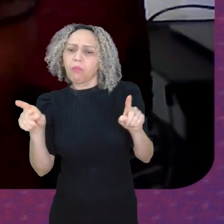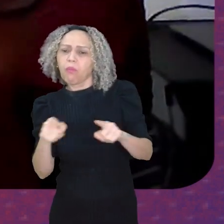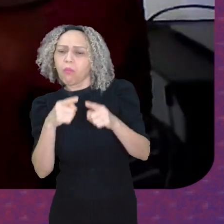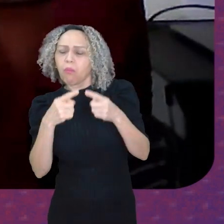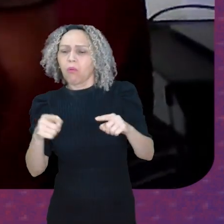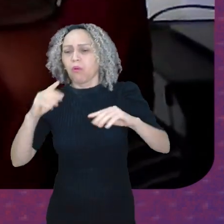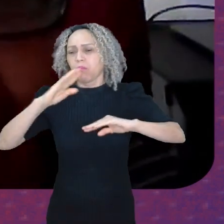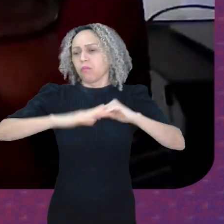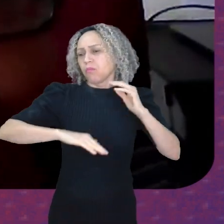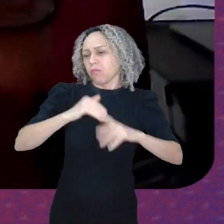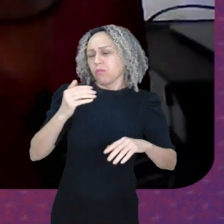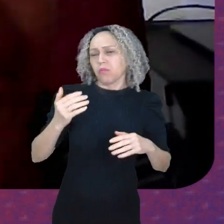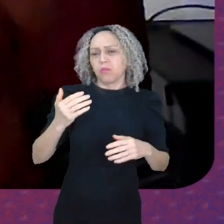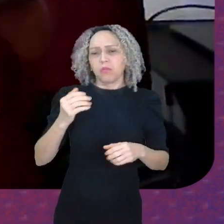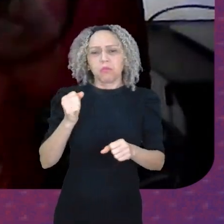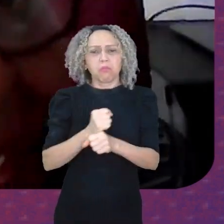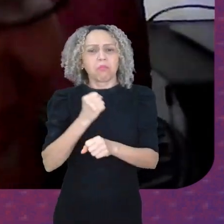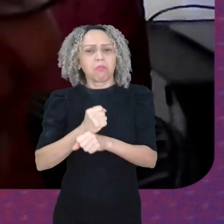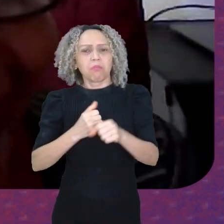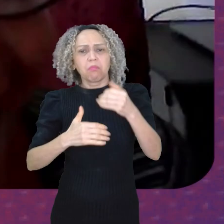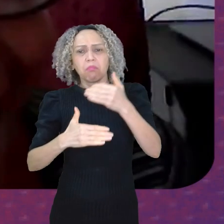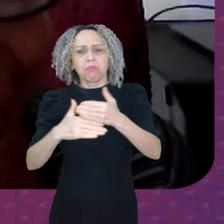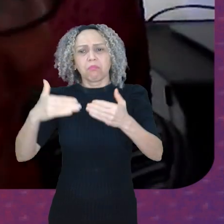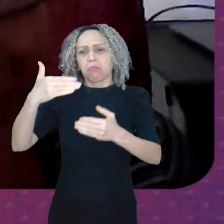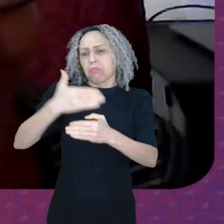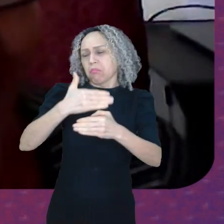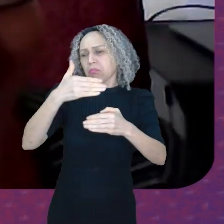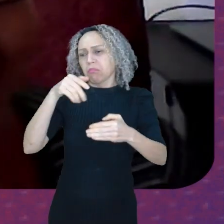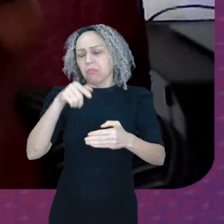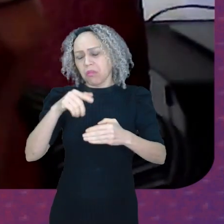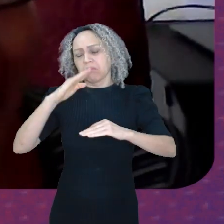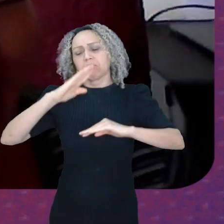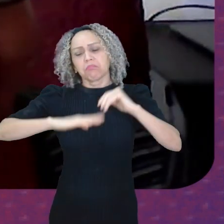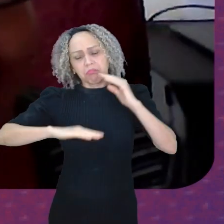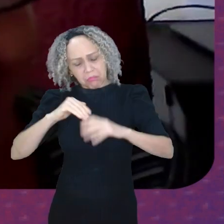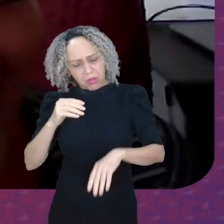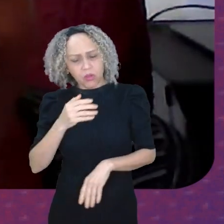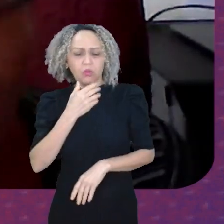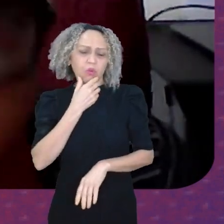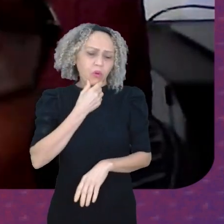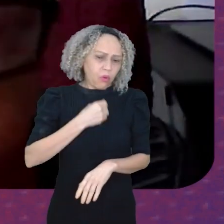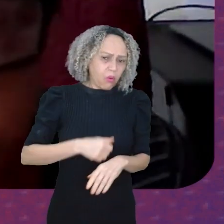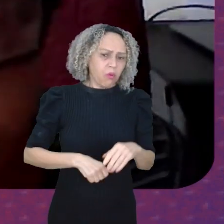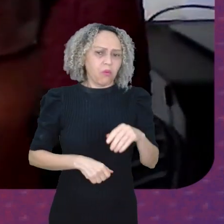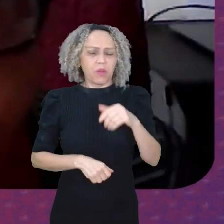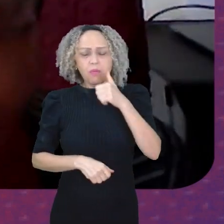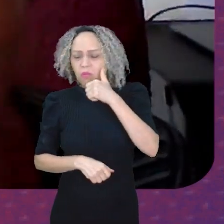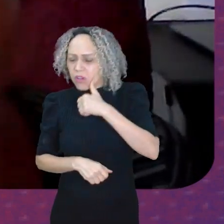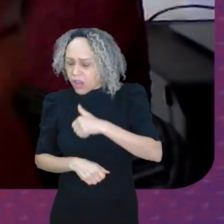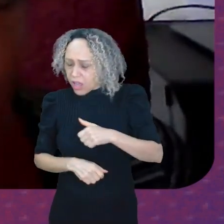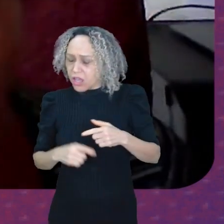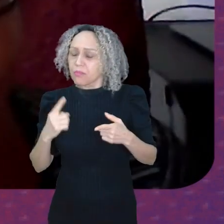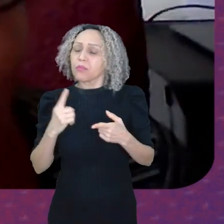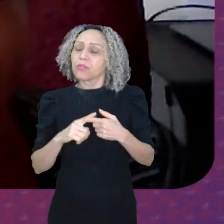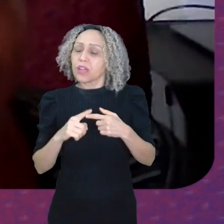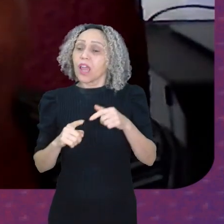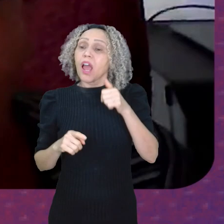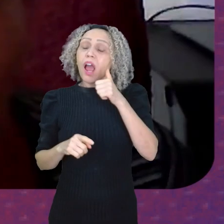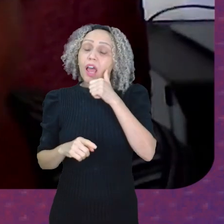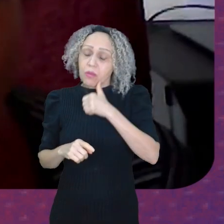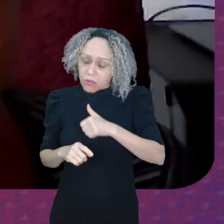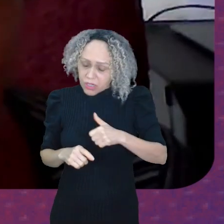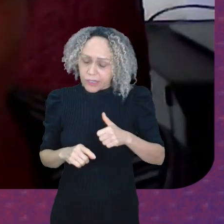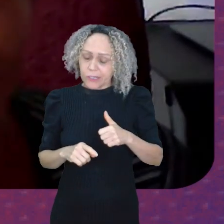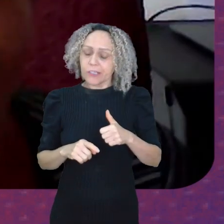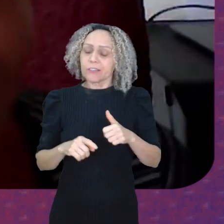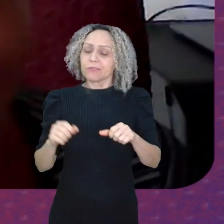musicista, como pedreiro, pedreira, né? Porque as mulheres negras também, as mulheres negras